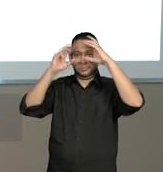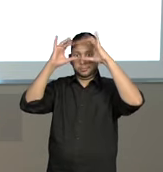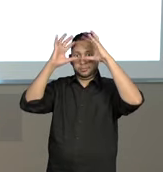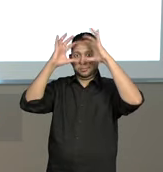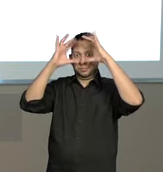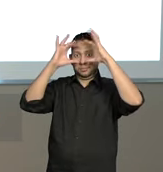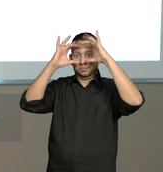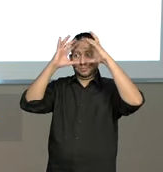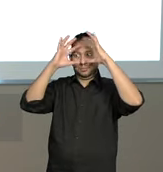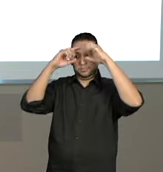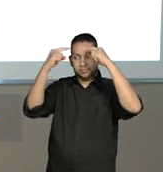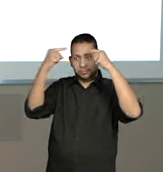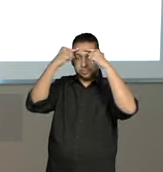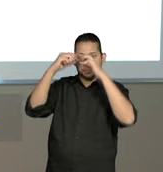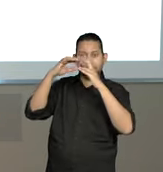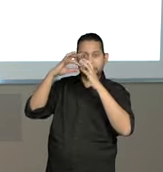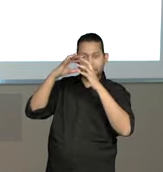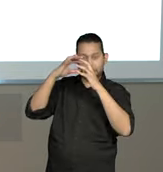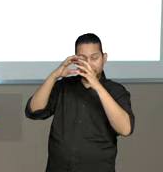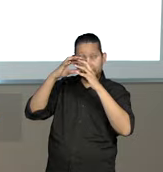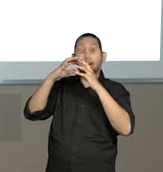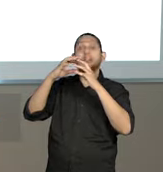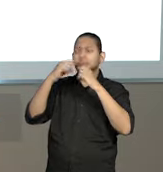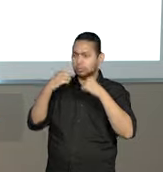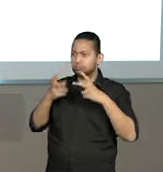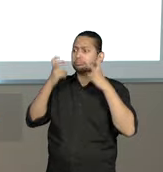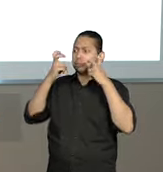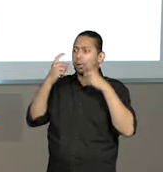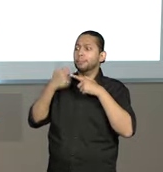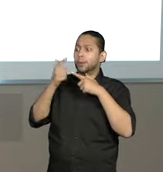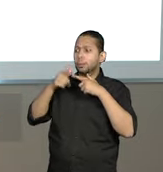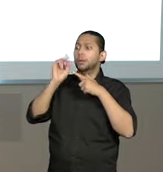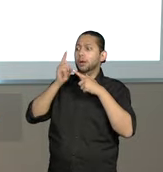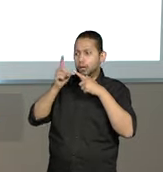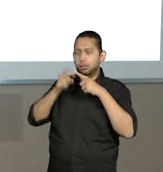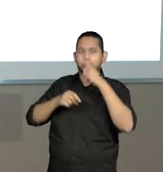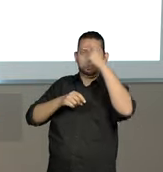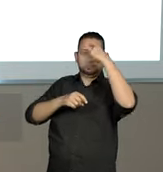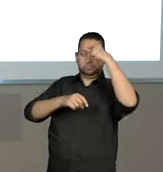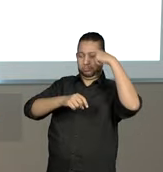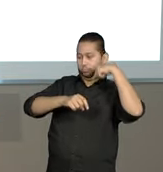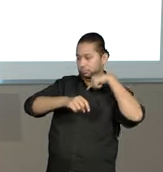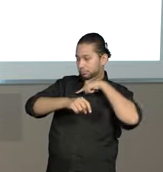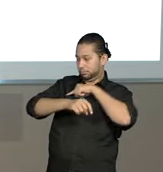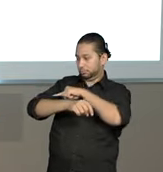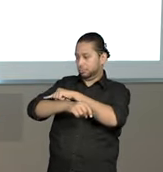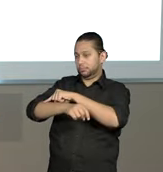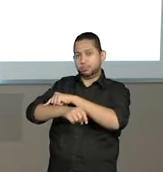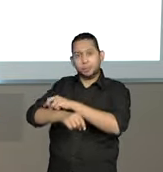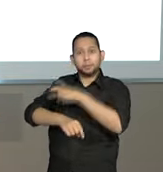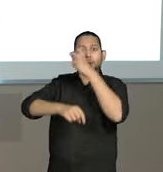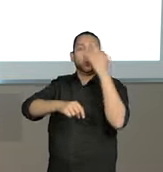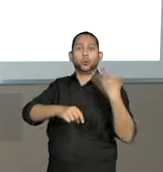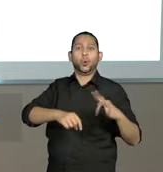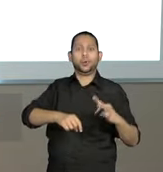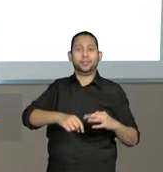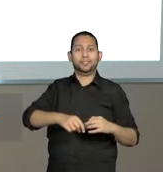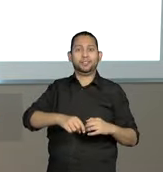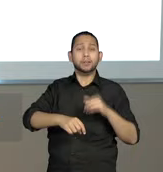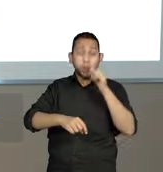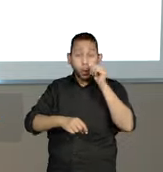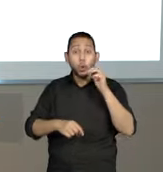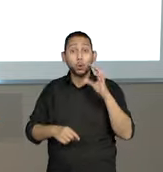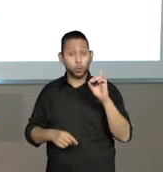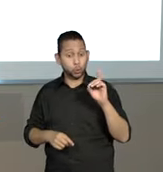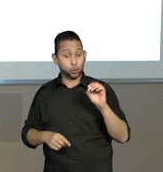uma dor para que essa pessoa cuide daquilo, tá? Que a dor é um alerta. Se você tem uma